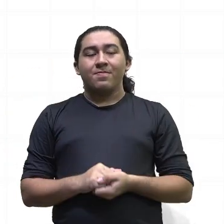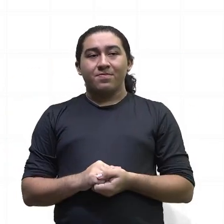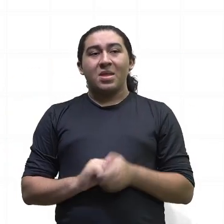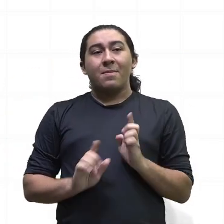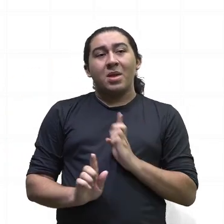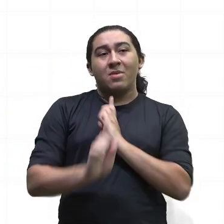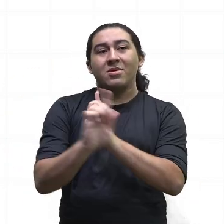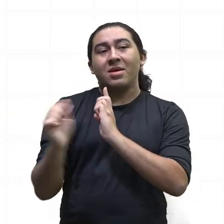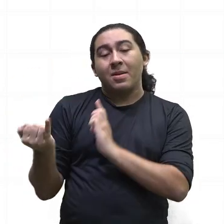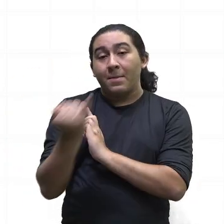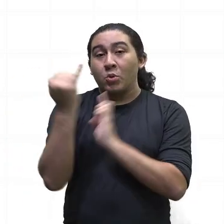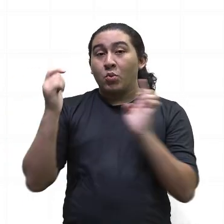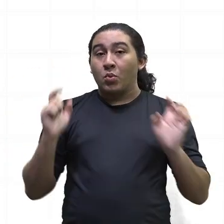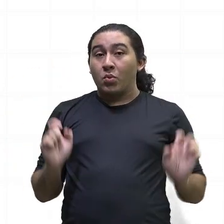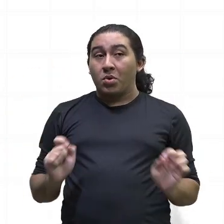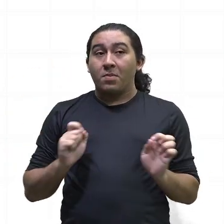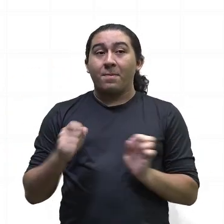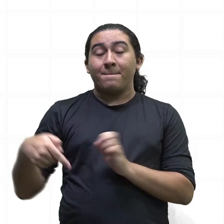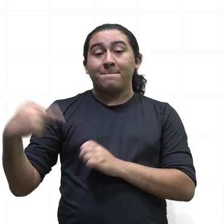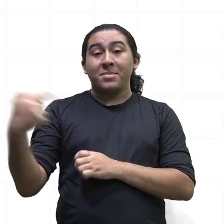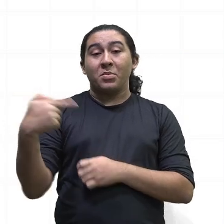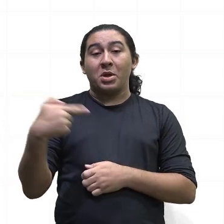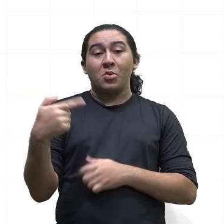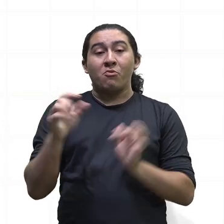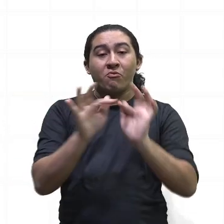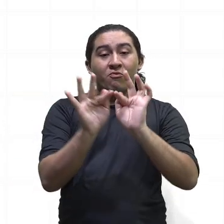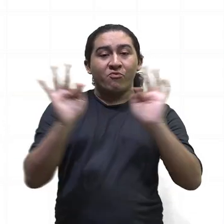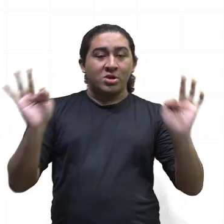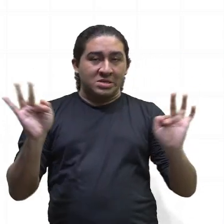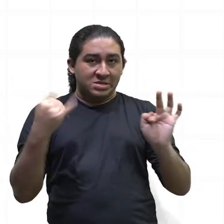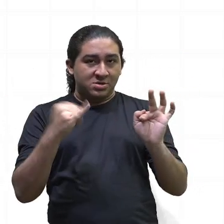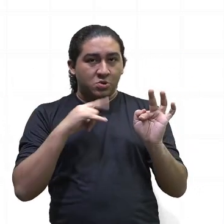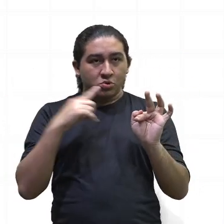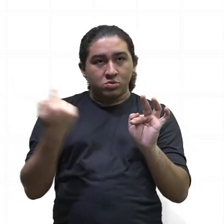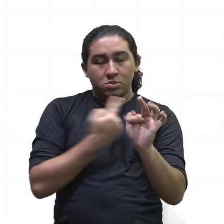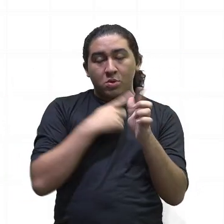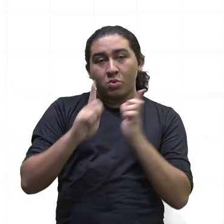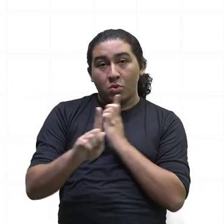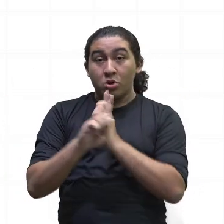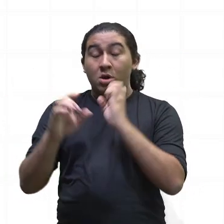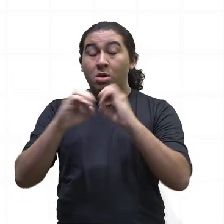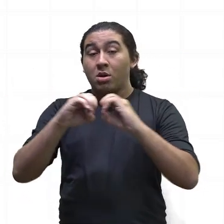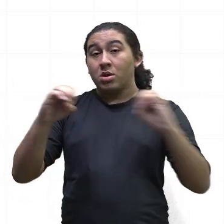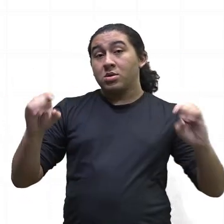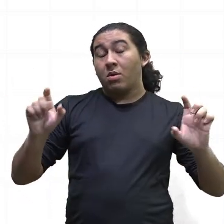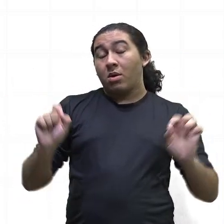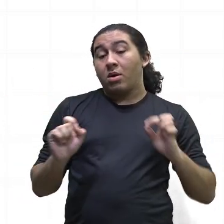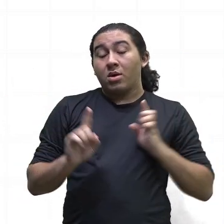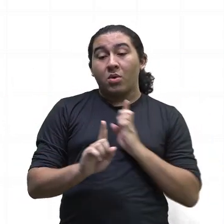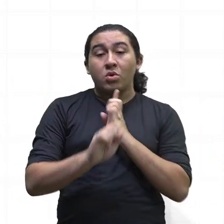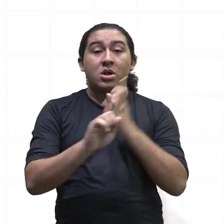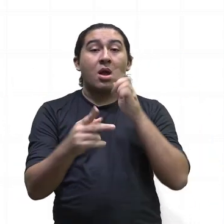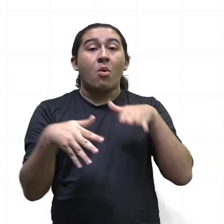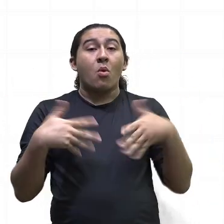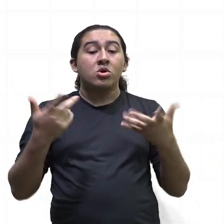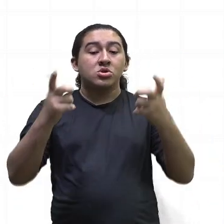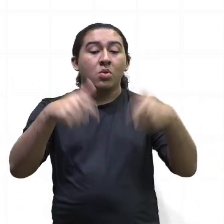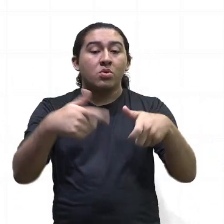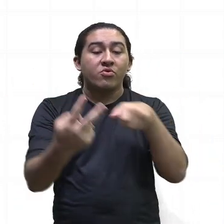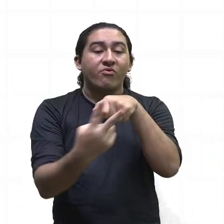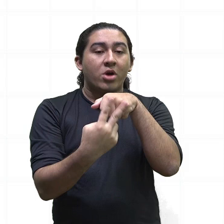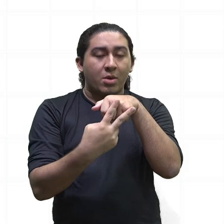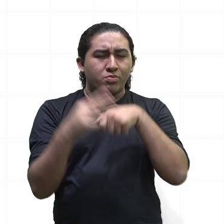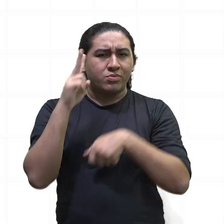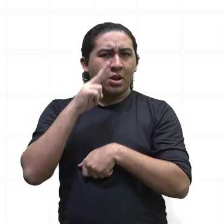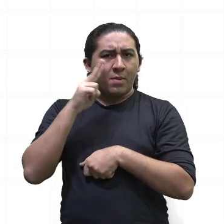é importante, primeira coisa, quando a gente pega a oração, é identificar o verbo. Falei